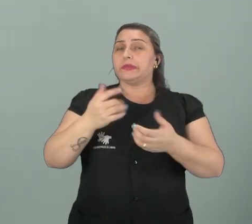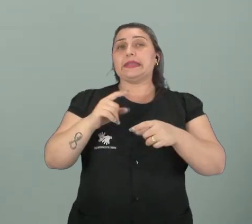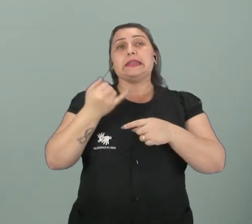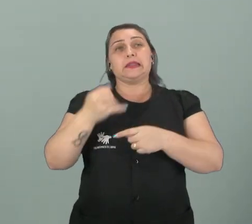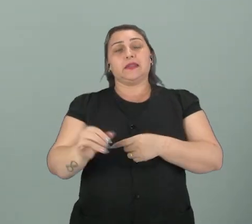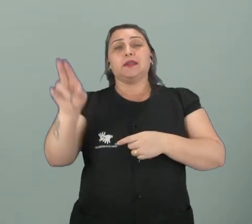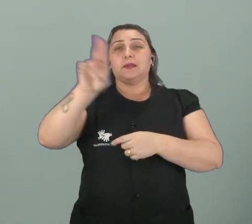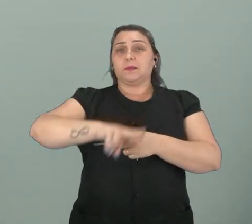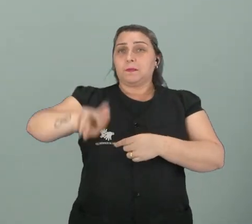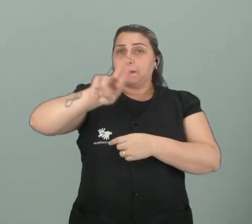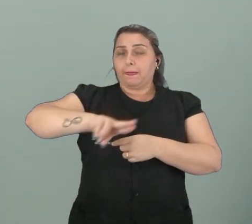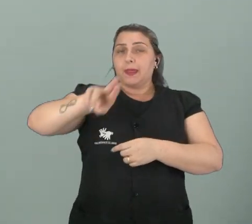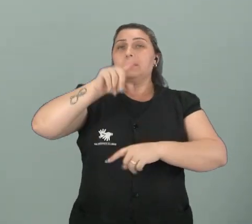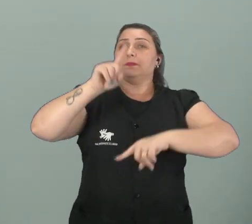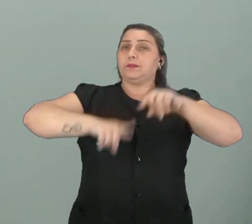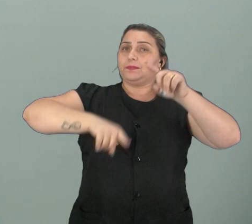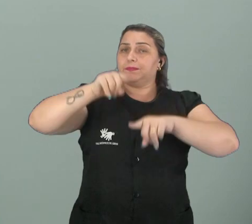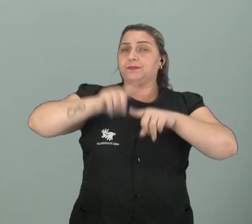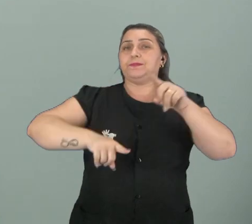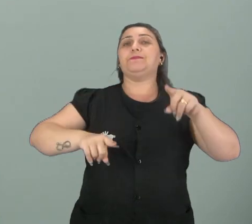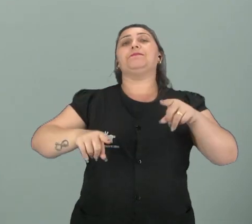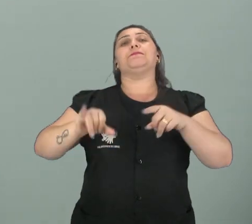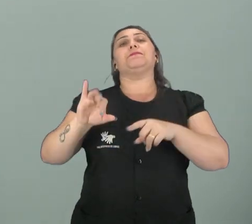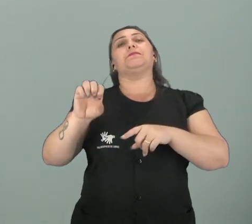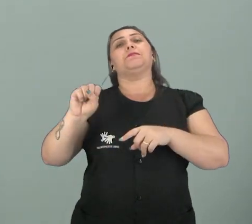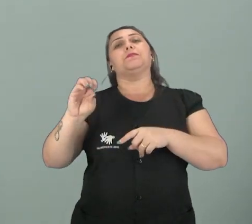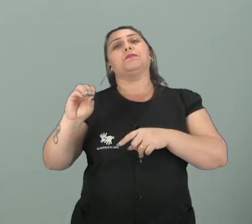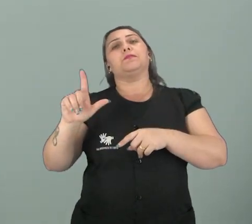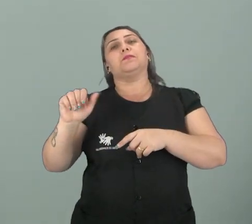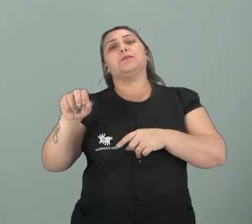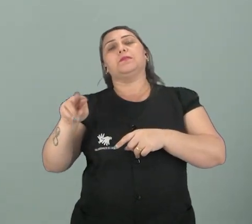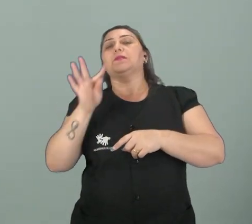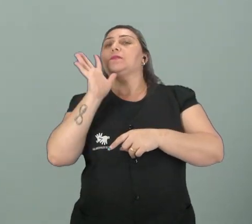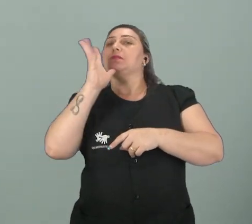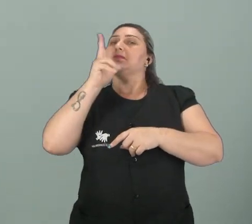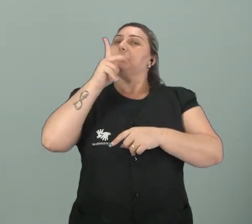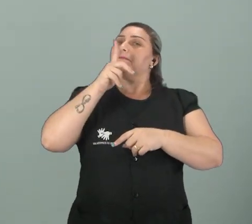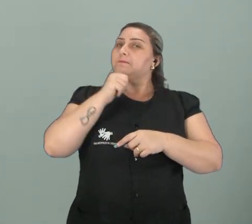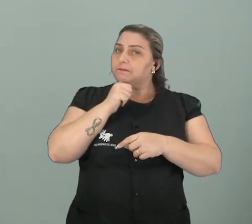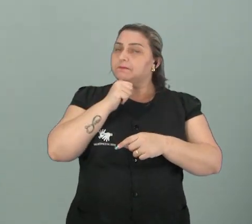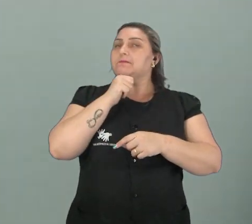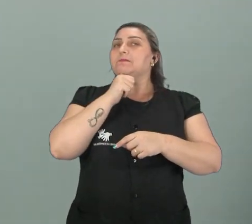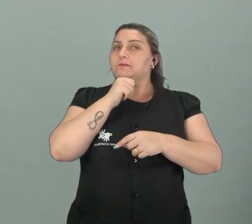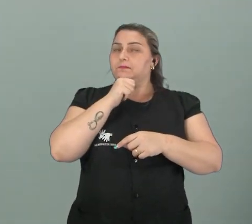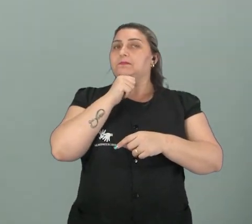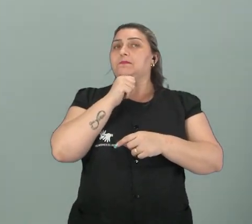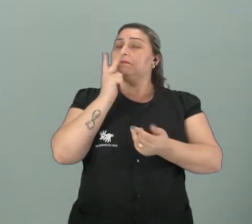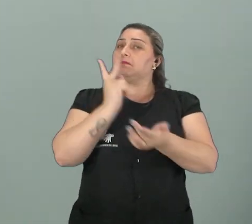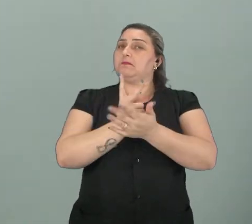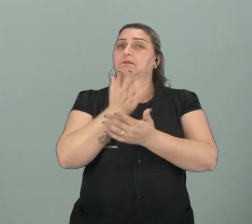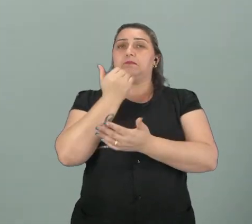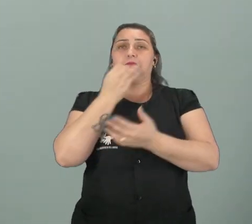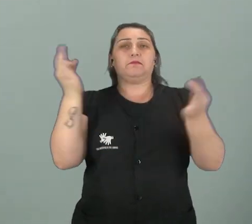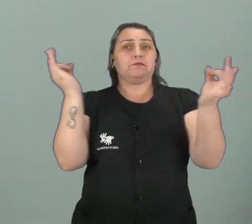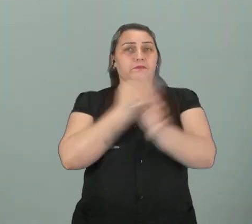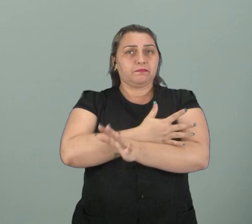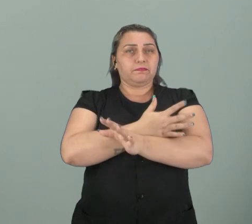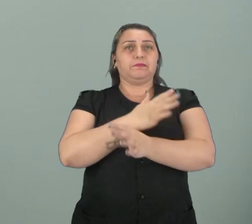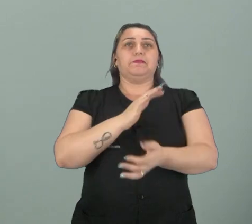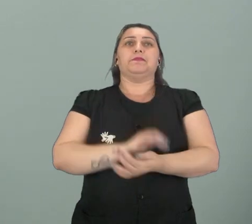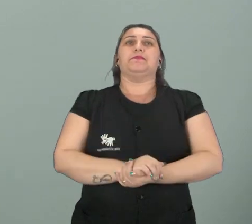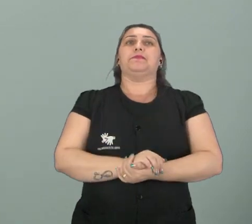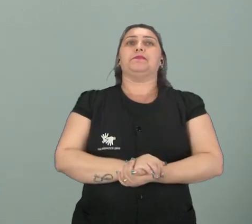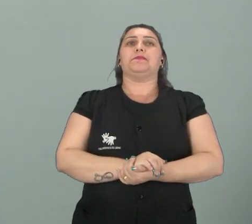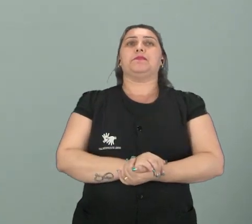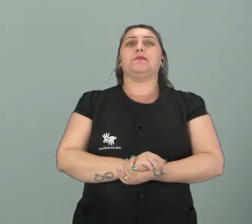se você utilizasse um material que fosse isolante, certamente demoraria horas e horas para que aquele mesmo alimento ficasse pronto,